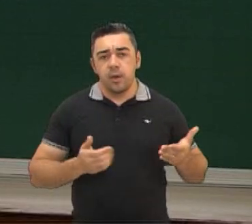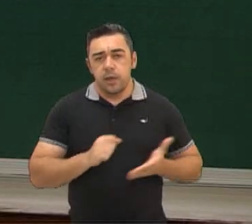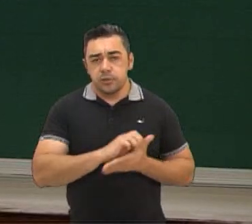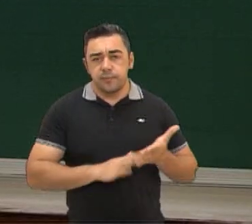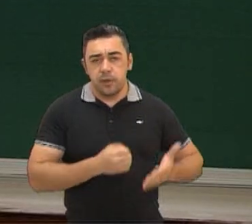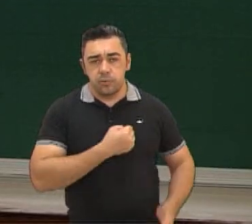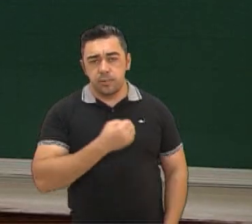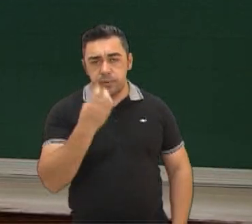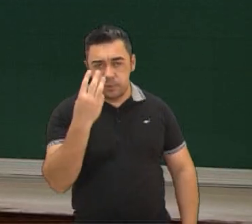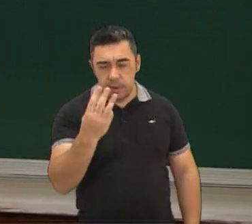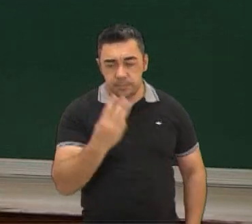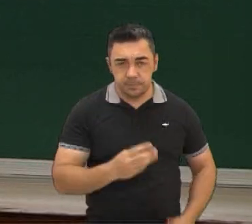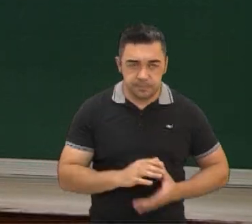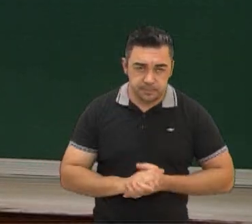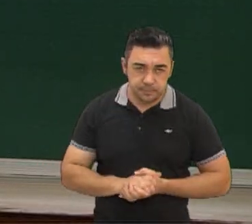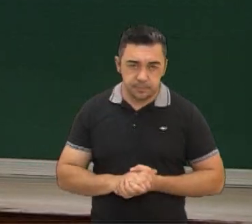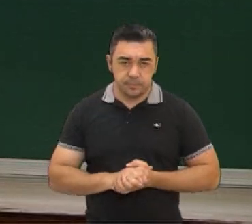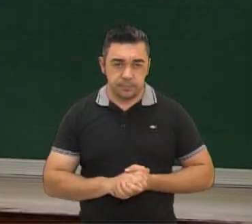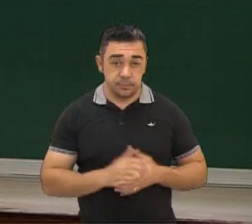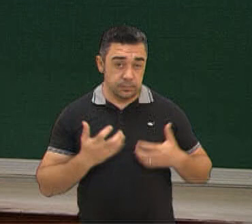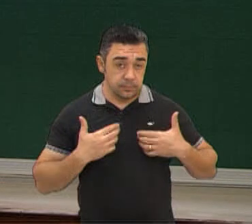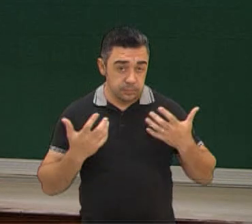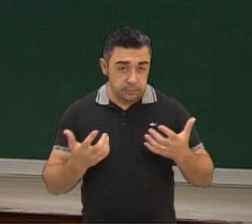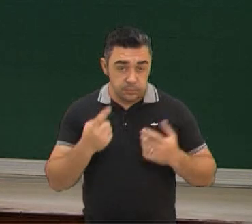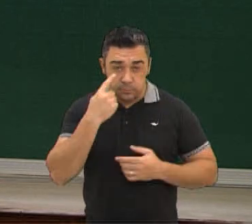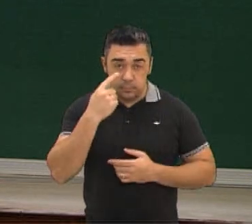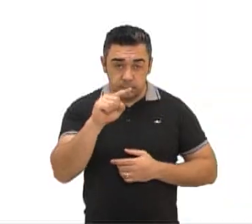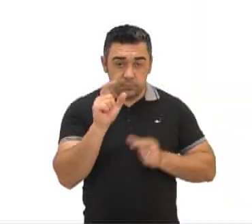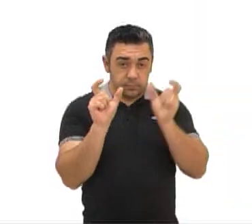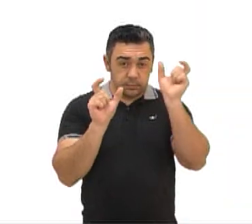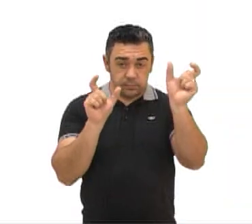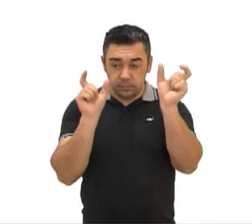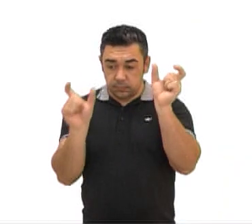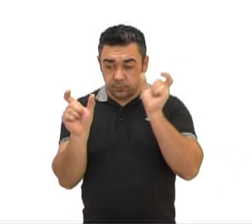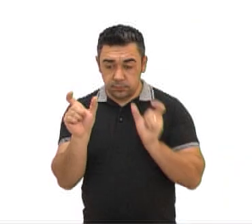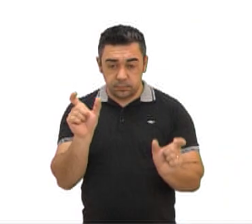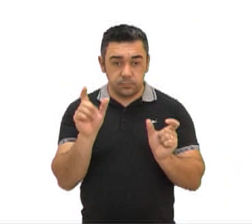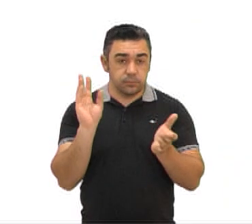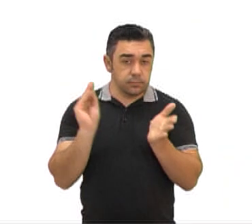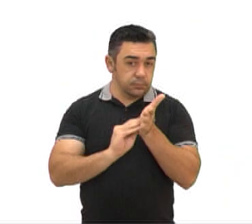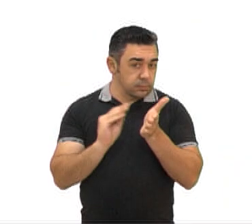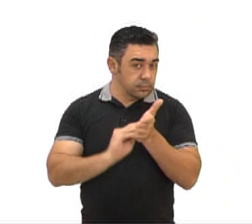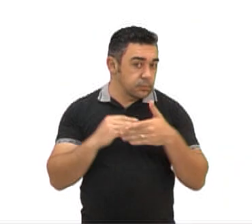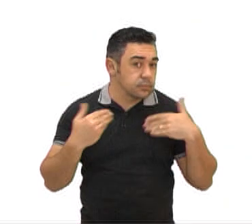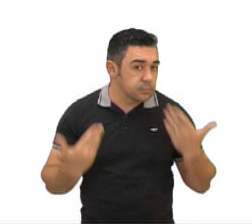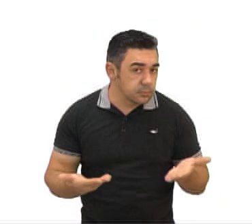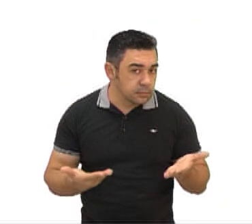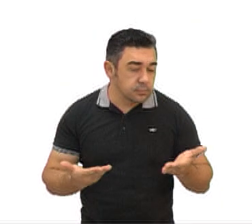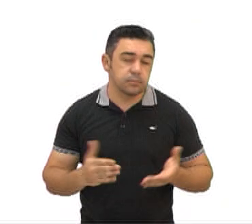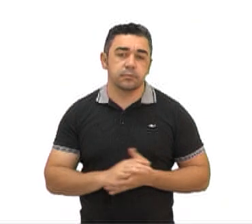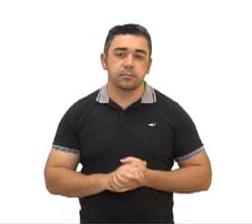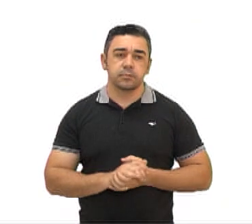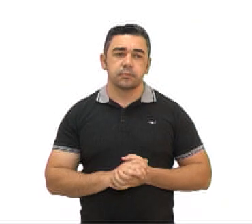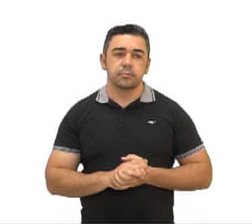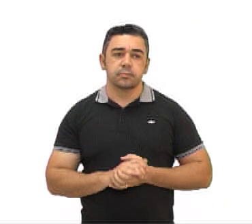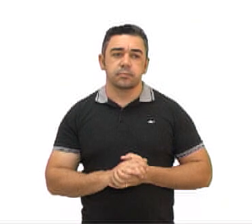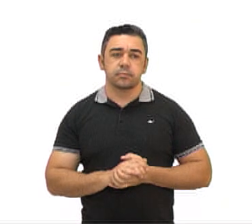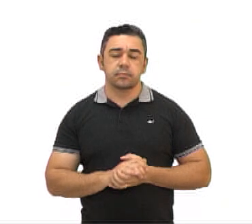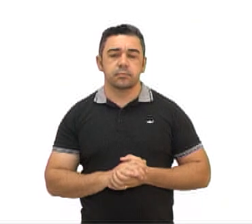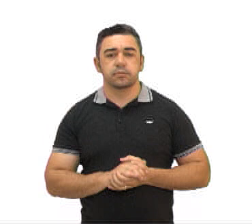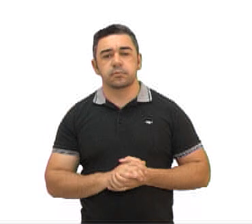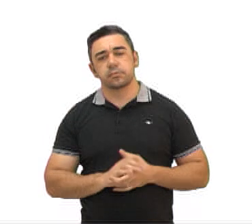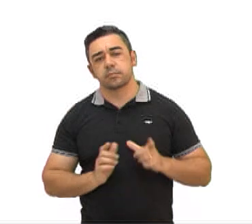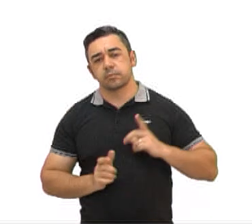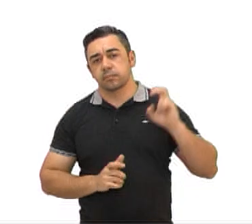Nosso terceiro exercício, então. Eu quero que vocês completem essa frase aqui, tá? Então temos 1, 2, 3,